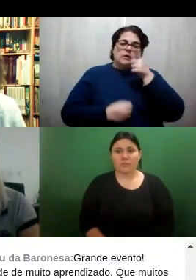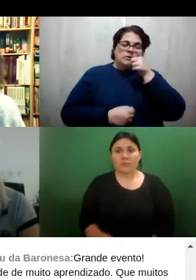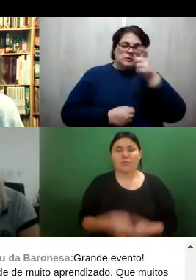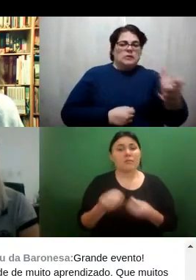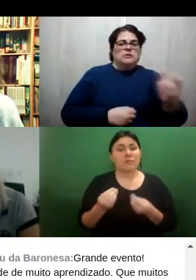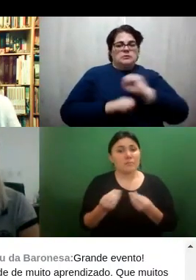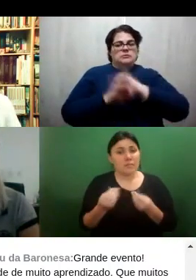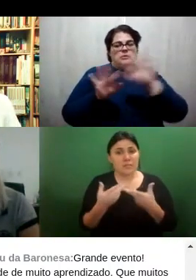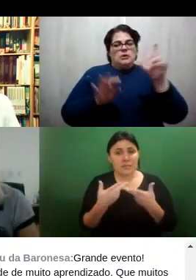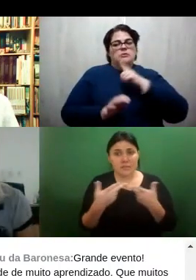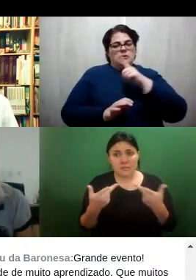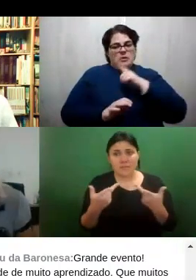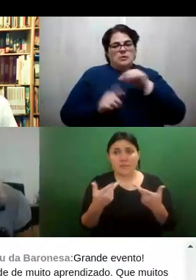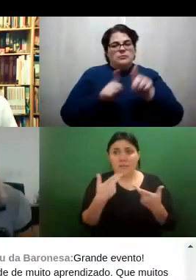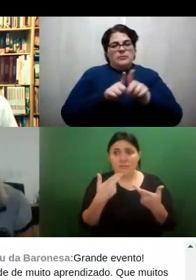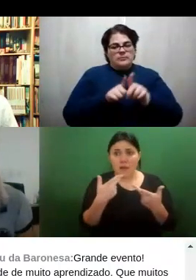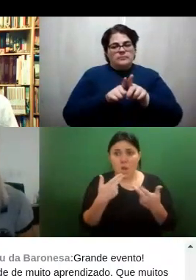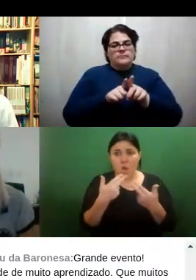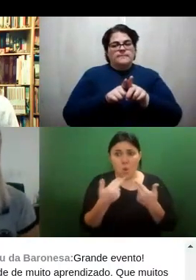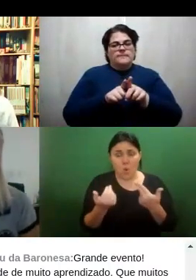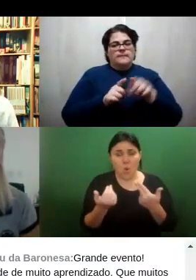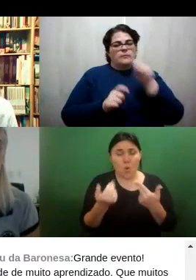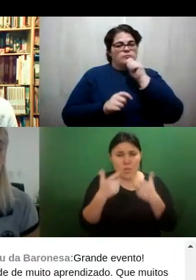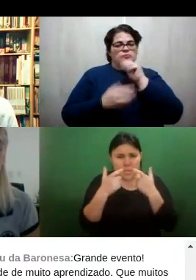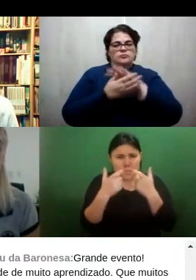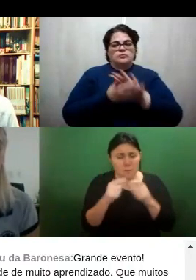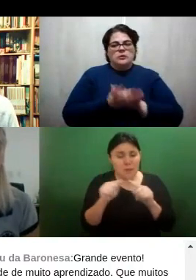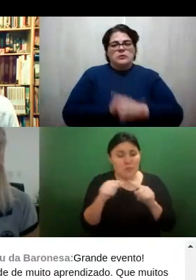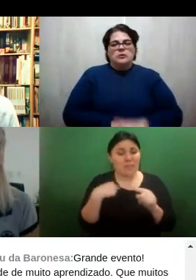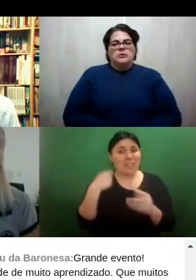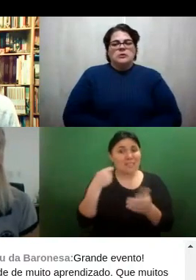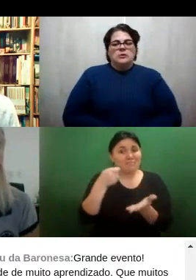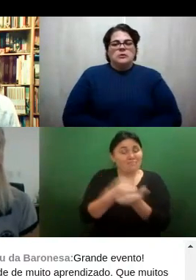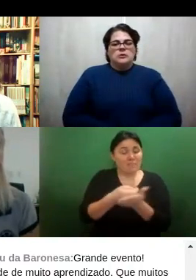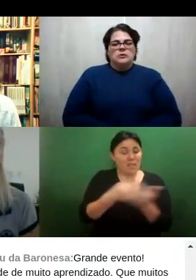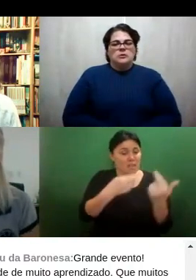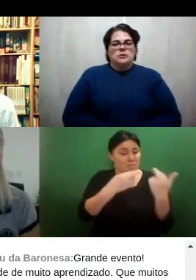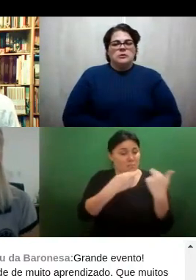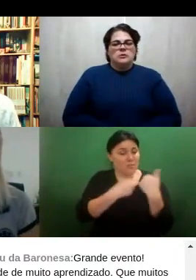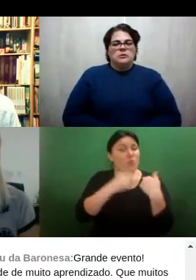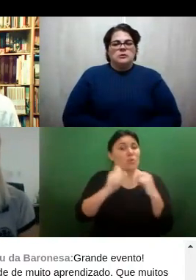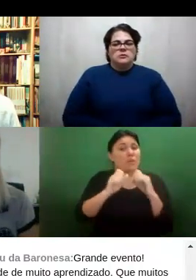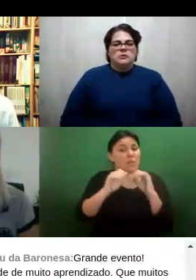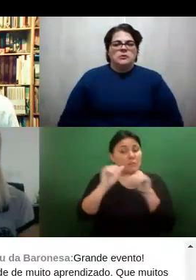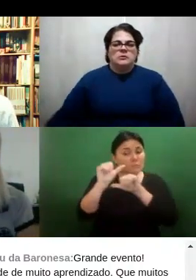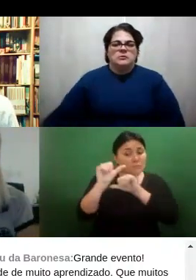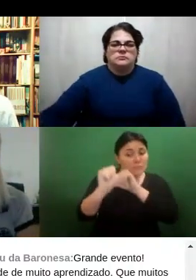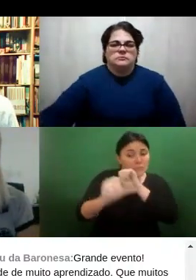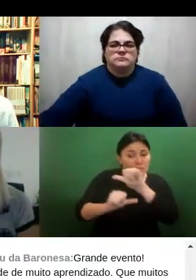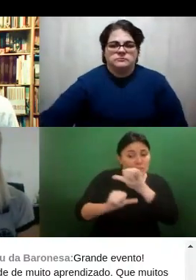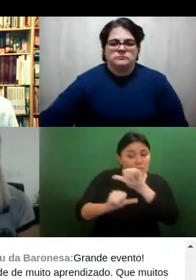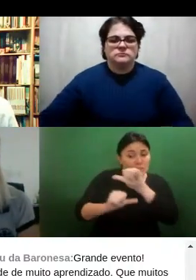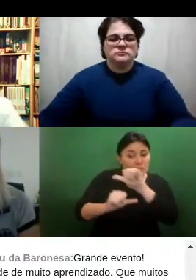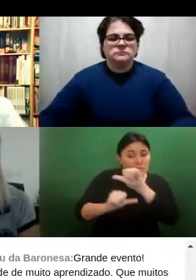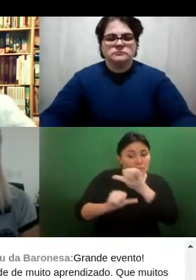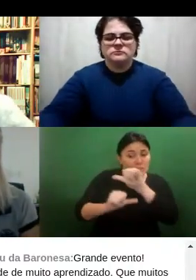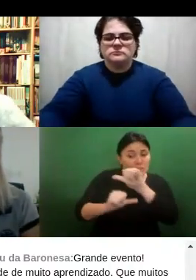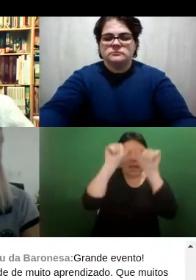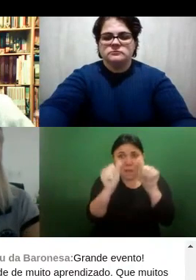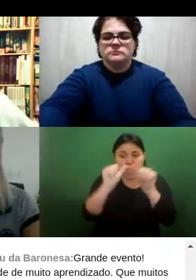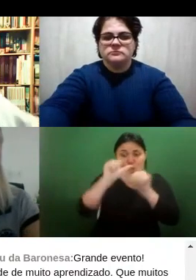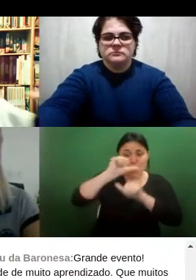que falam, mas não tem esse compromisso com a transformação das imagens em palavras, certo? Porque